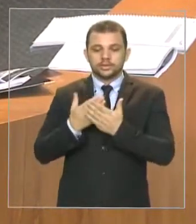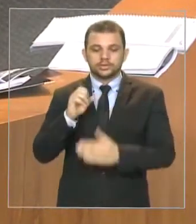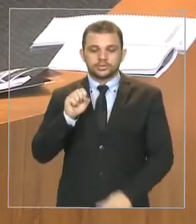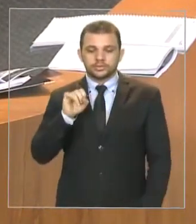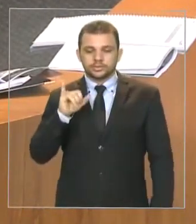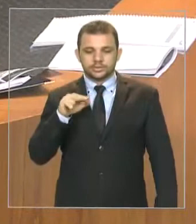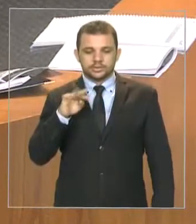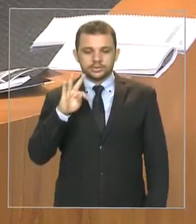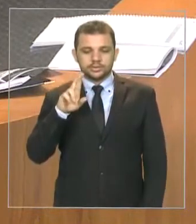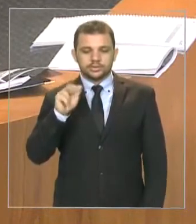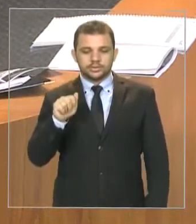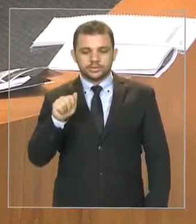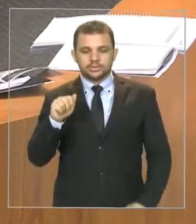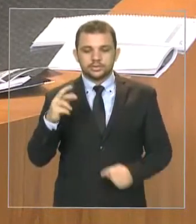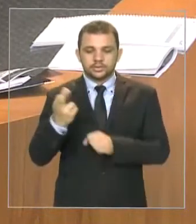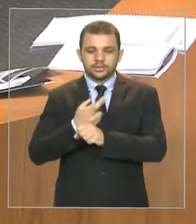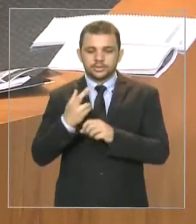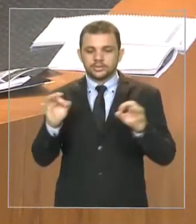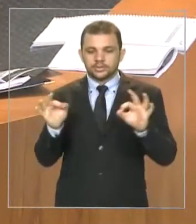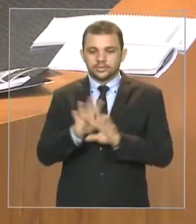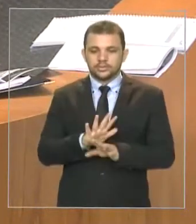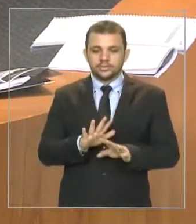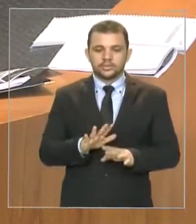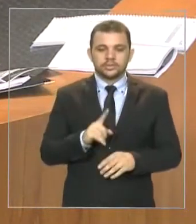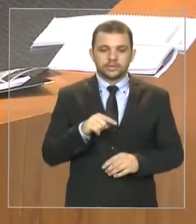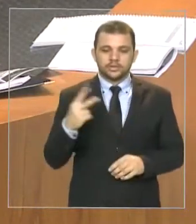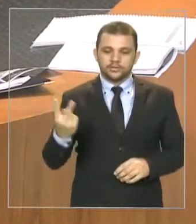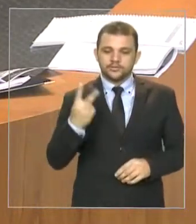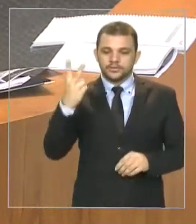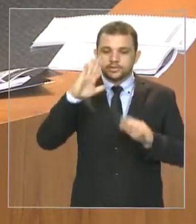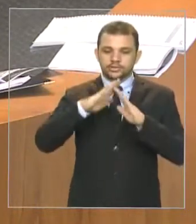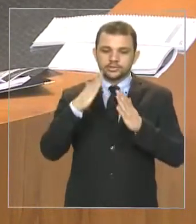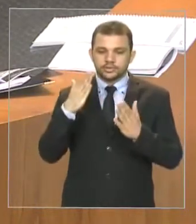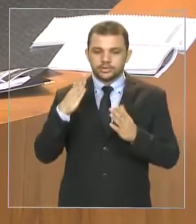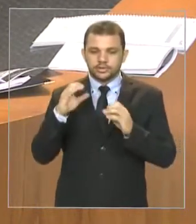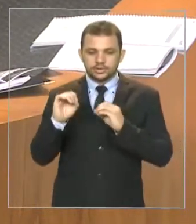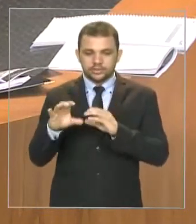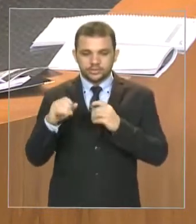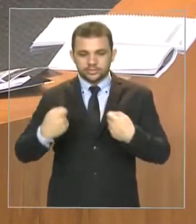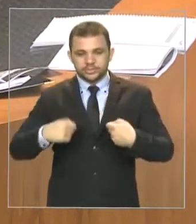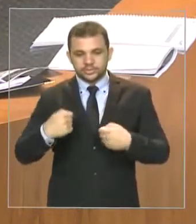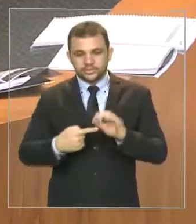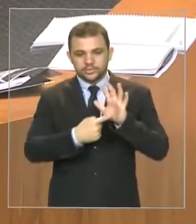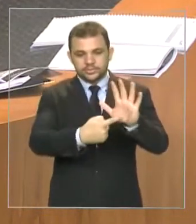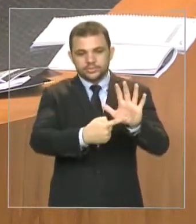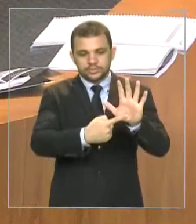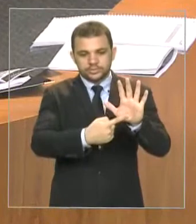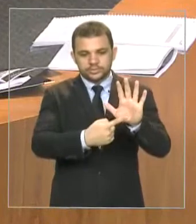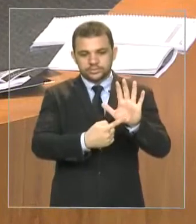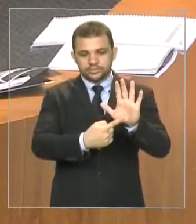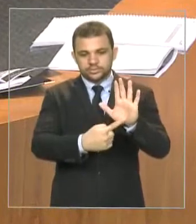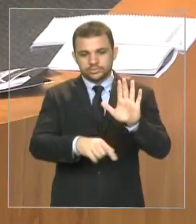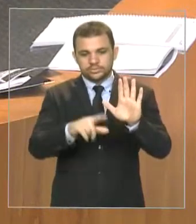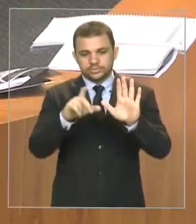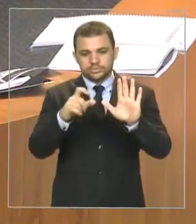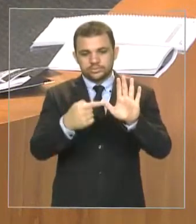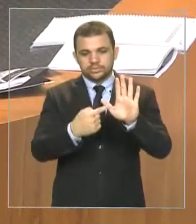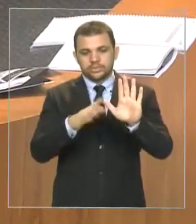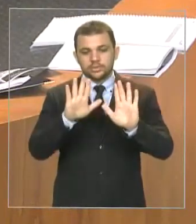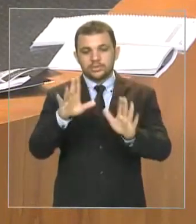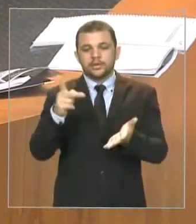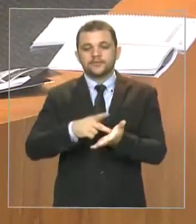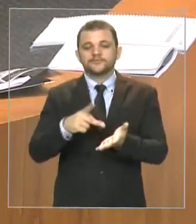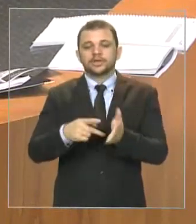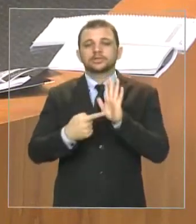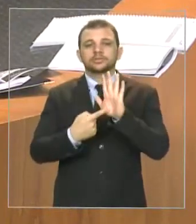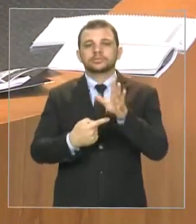valorizar a educação é o centro do nosso projeto de desenvolvimento. Ficou muito bonita, não é? Está aqui a foto que ele divulgou. E essa é a realidade. Ninguém